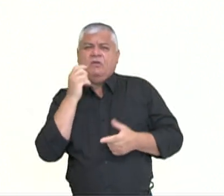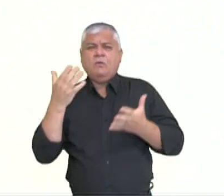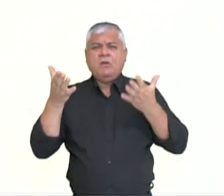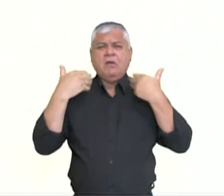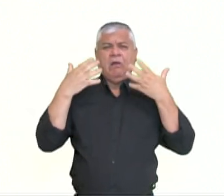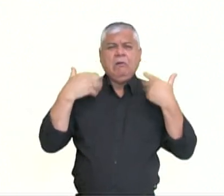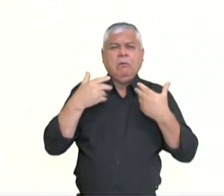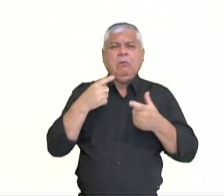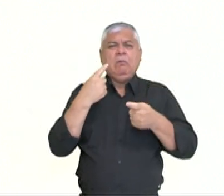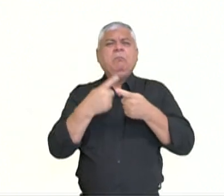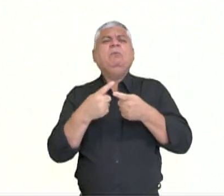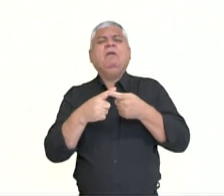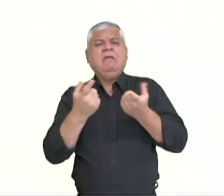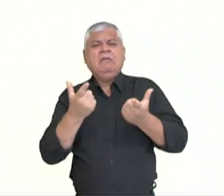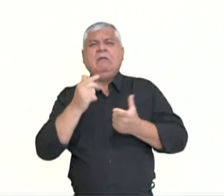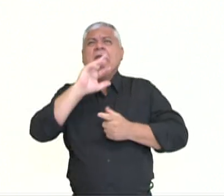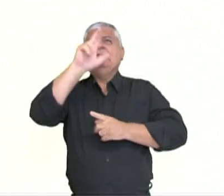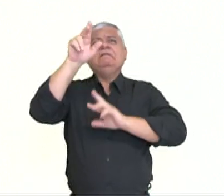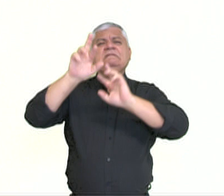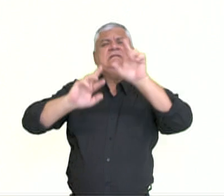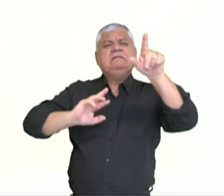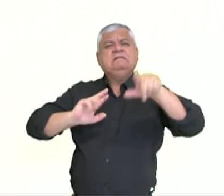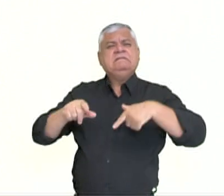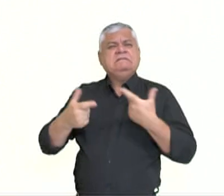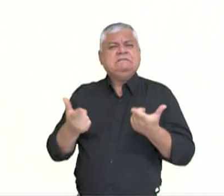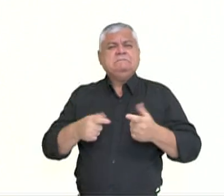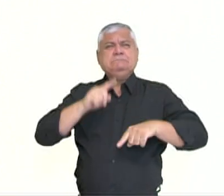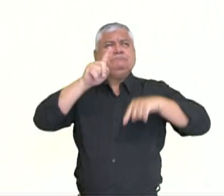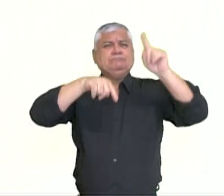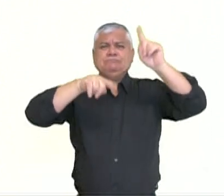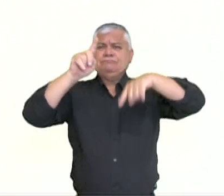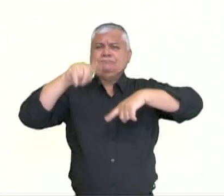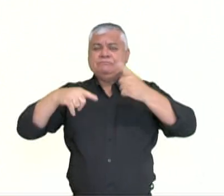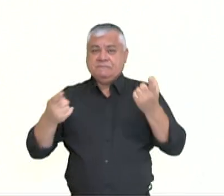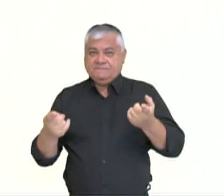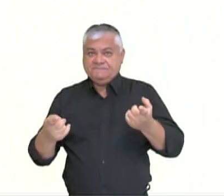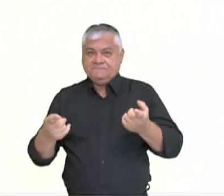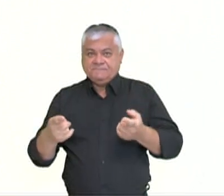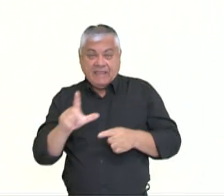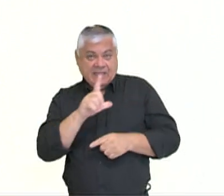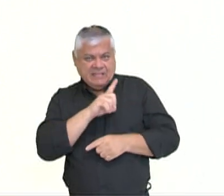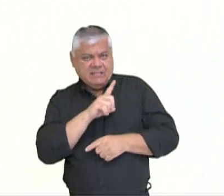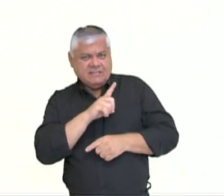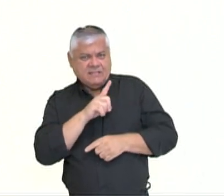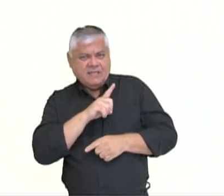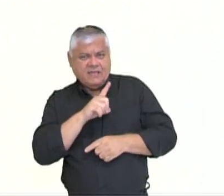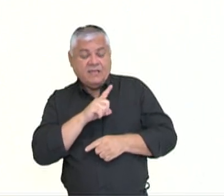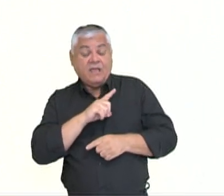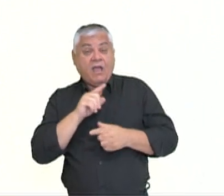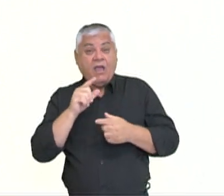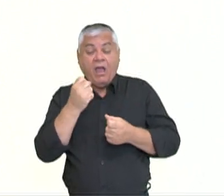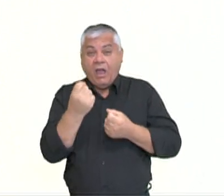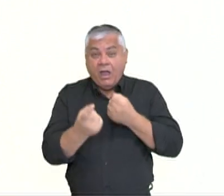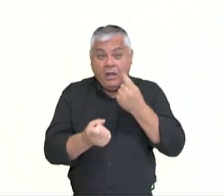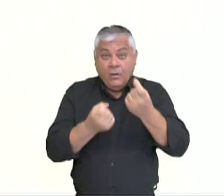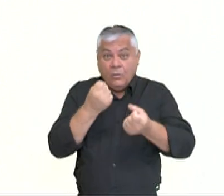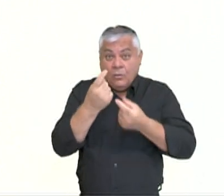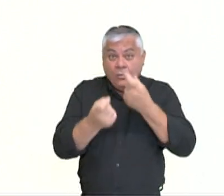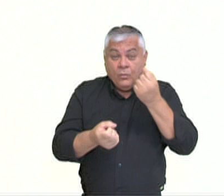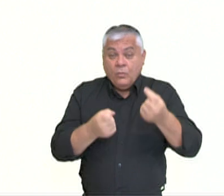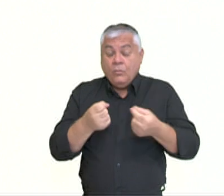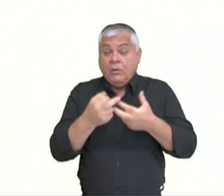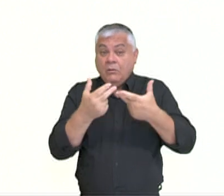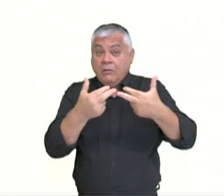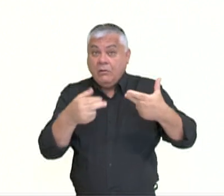essa diversidade de tipos climáticos no Brasil? Existem algumas características do nosso território